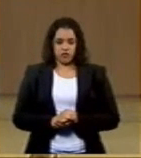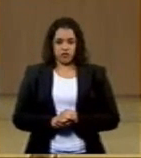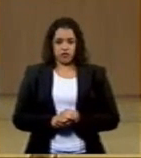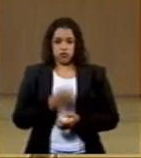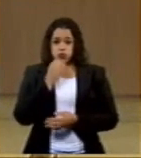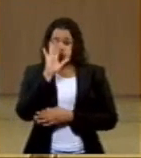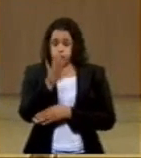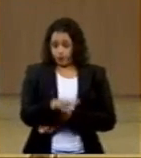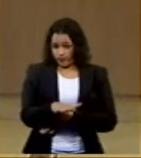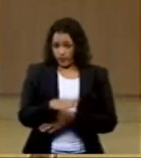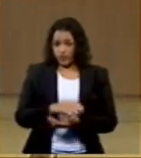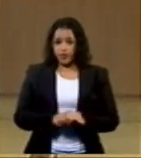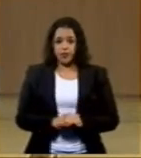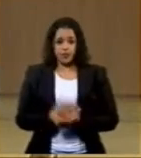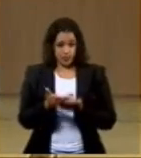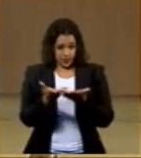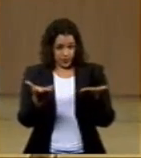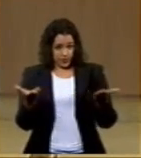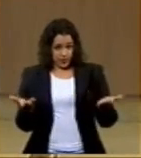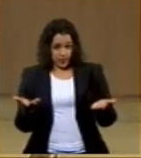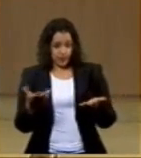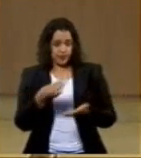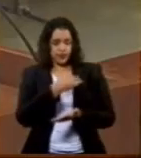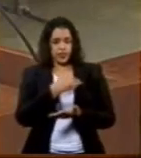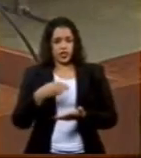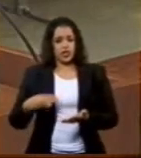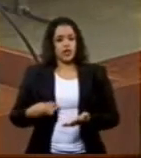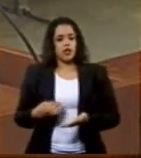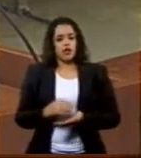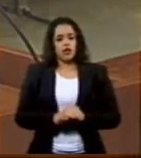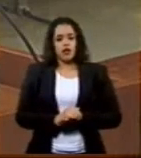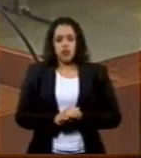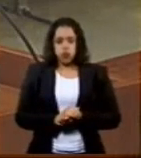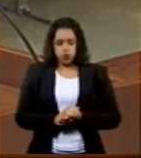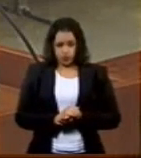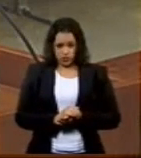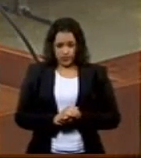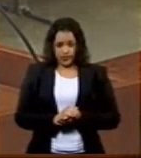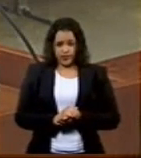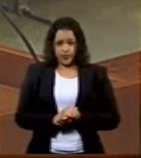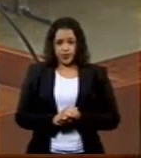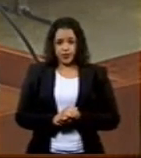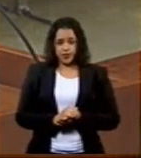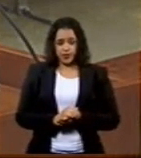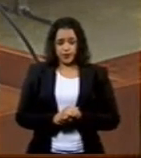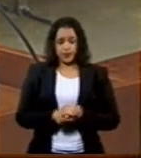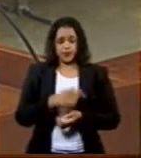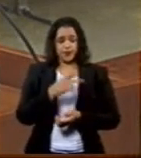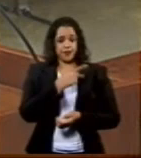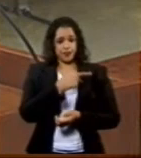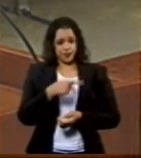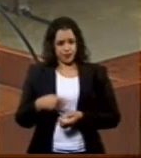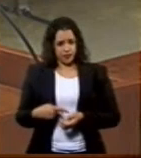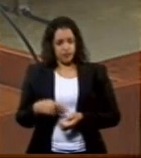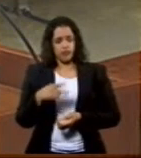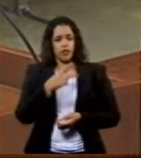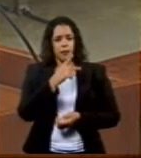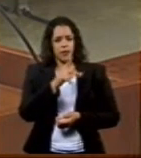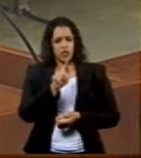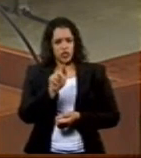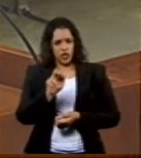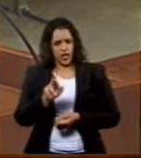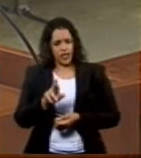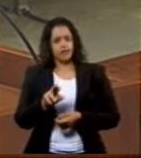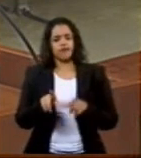Boa tarde, excelentíssimo senhor ministro Dias Toffoli, excelentíssima senhora procuradora da República, Raquel Dodge,